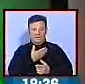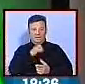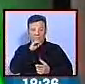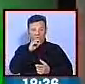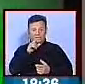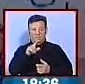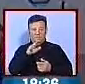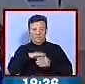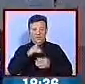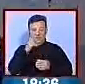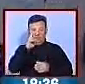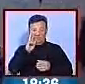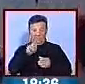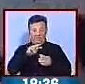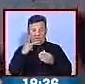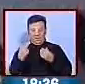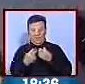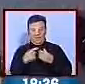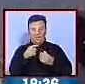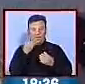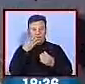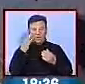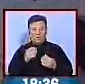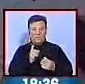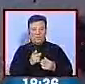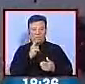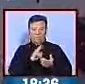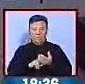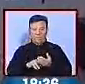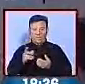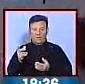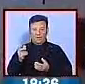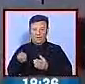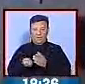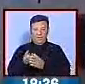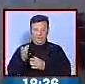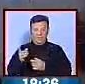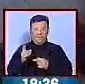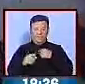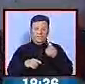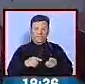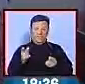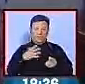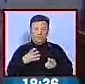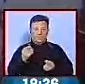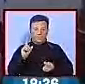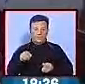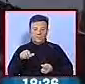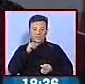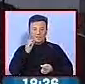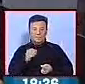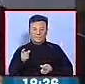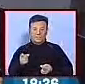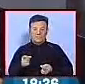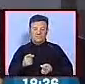ao contornarem a imagem, verem, de facto, o objeto tal como ele era originalmente. E depois o outro que eles gostam muito é sempre ali